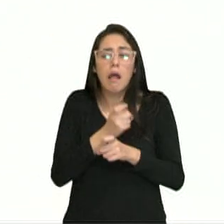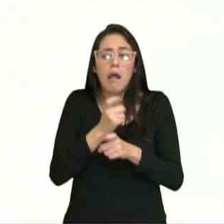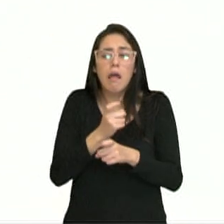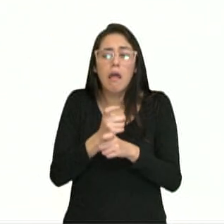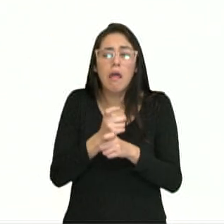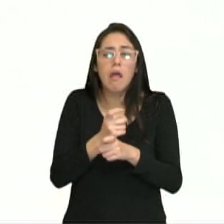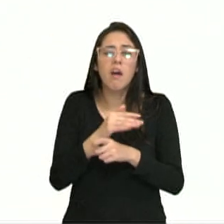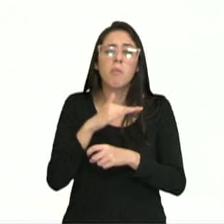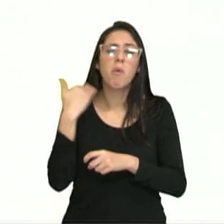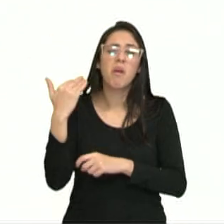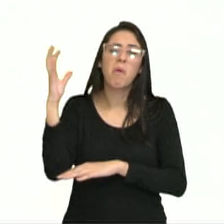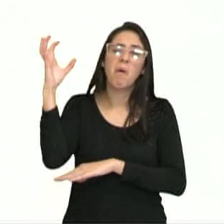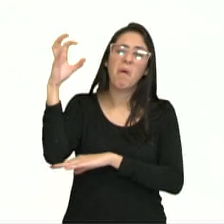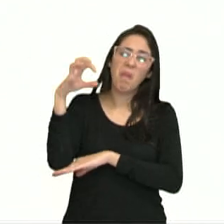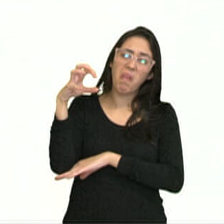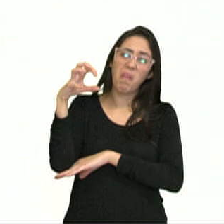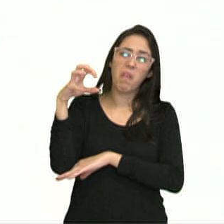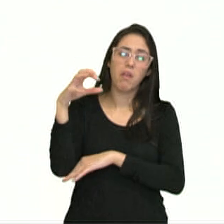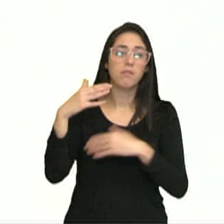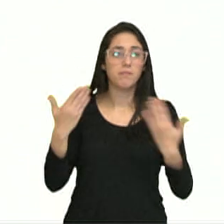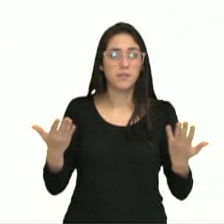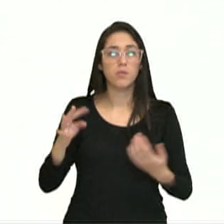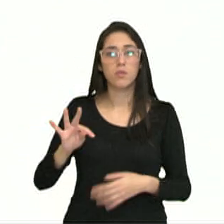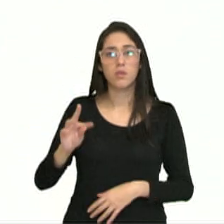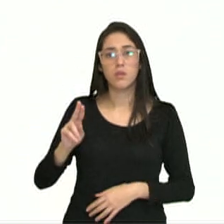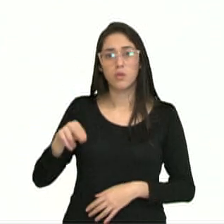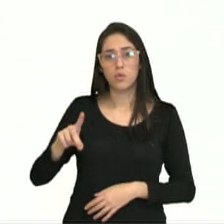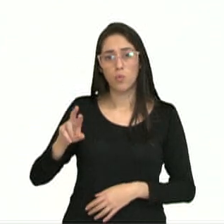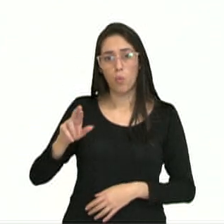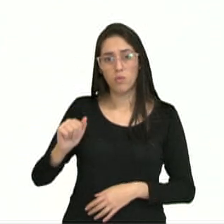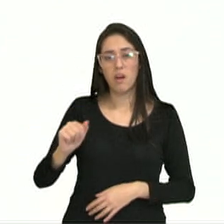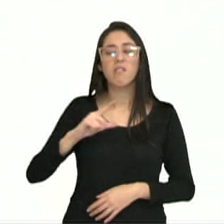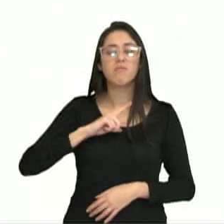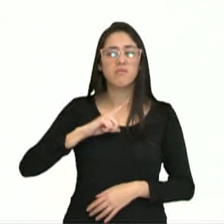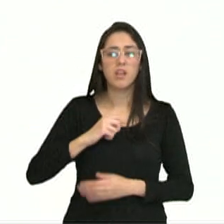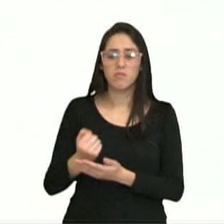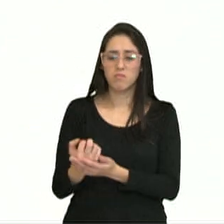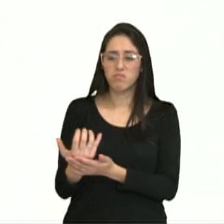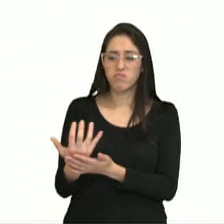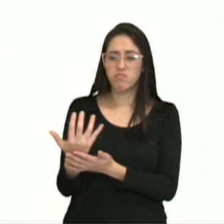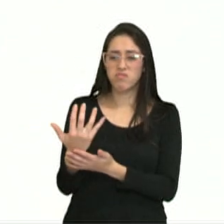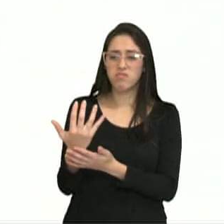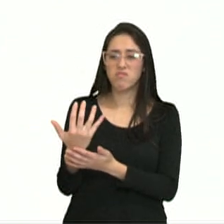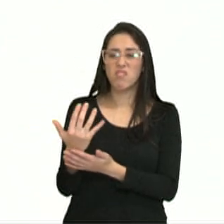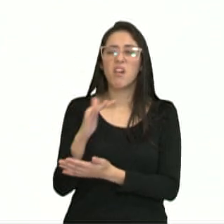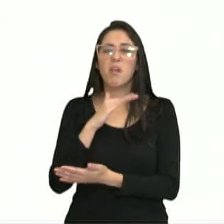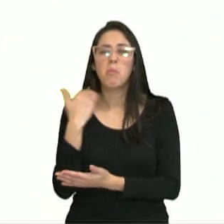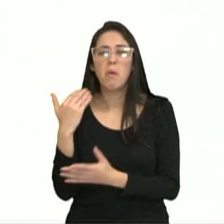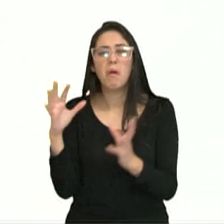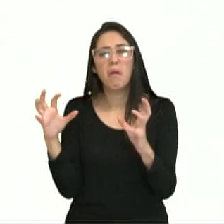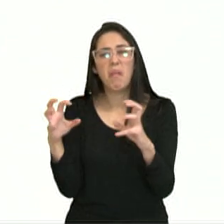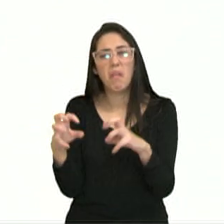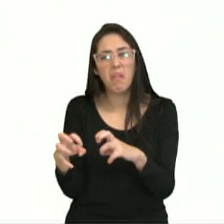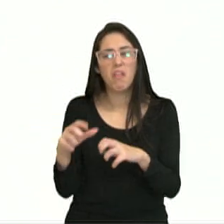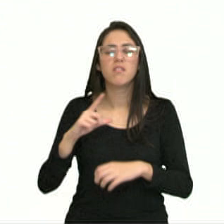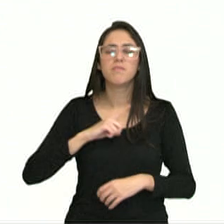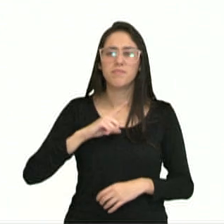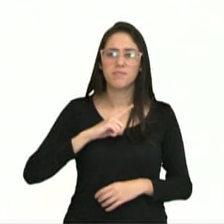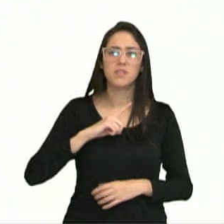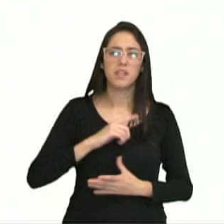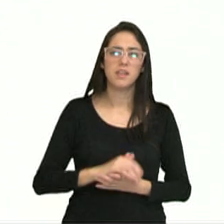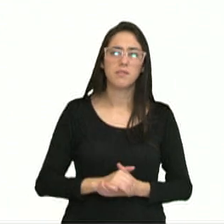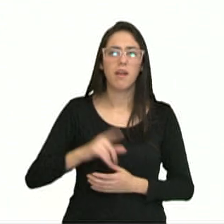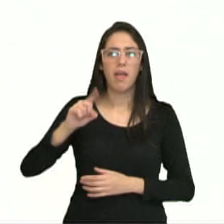morrer. Então, a vegetação da tundra é uma vegetação que nasce e morre com facilidade. Você percebe na imagem que é uma vegetação mais